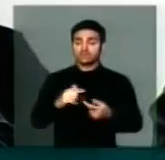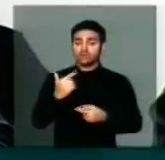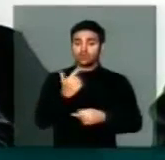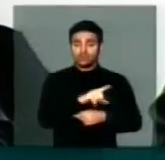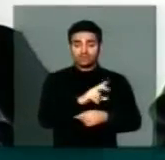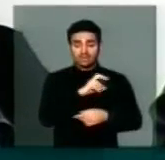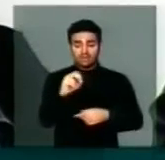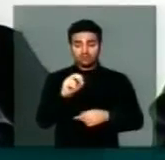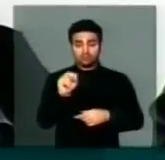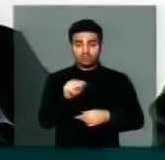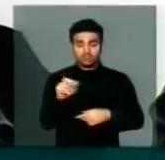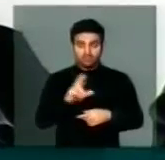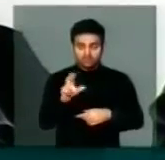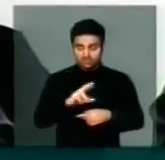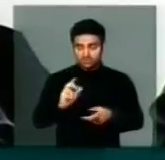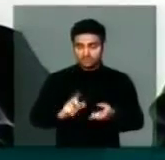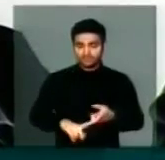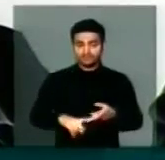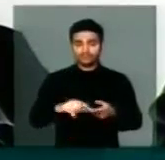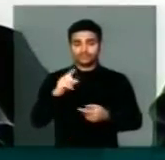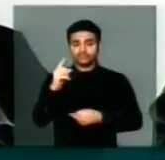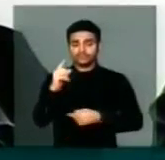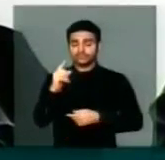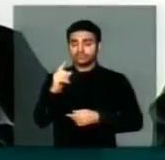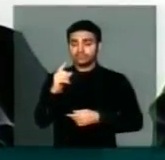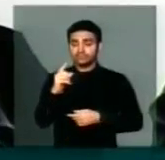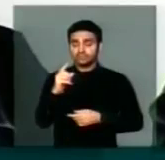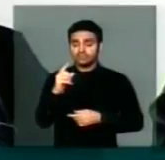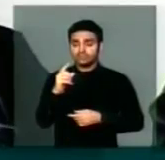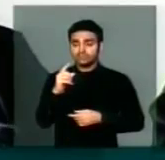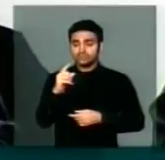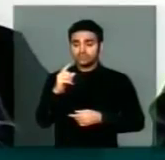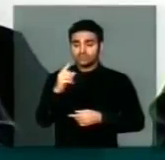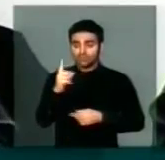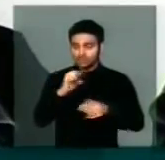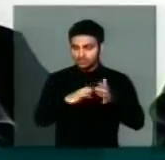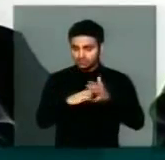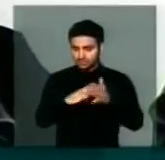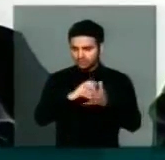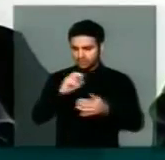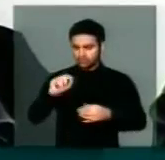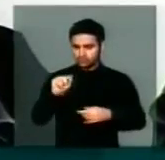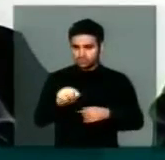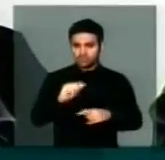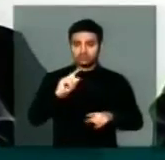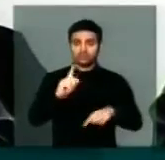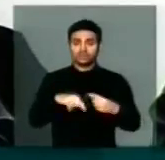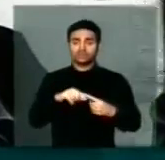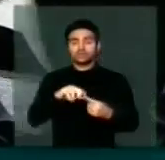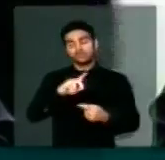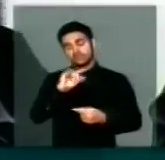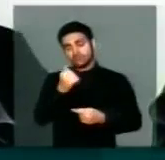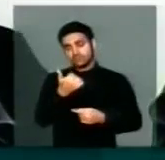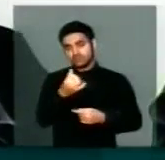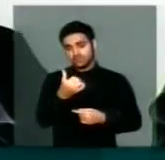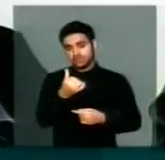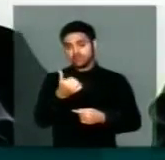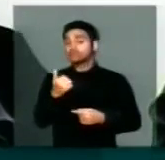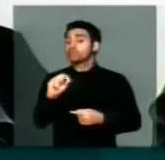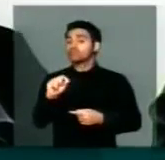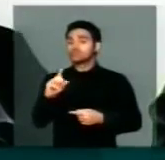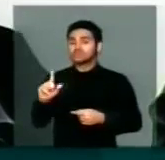R$500 mil, construtora Queiroz Galvão, 1 de setembro de 2010, R$500 mil, Ingevix Engenharia, 16 de nove de 2010, R$100